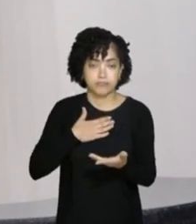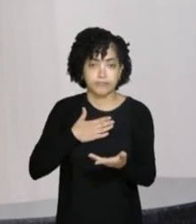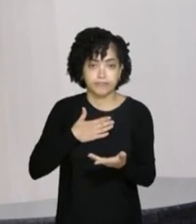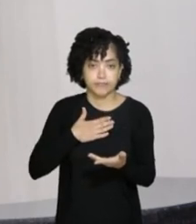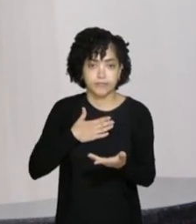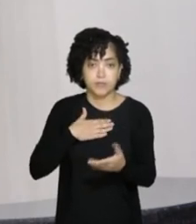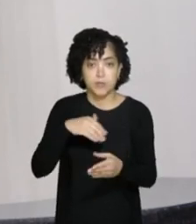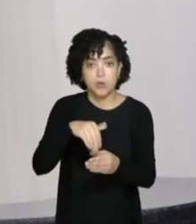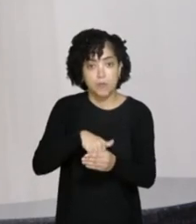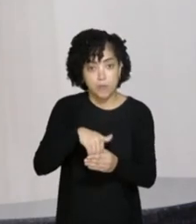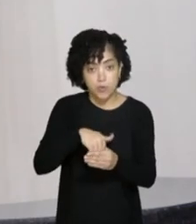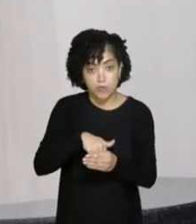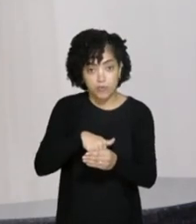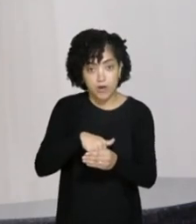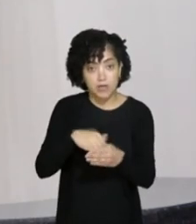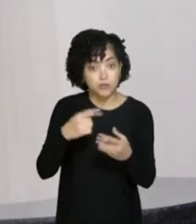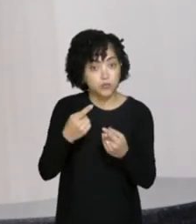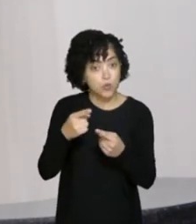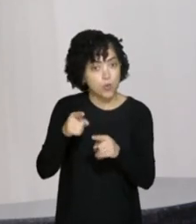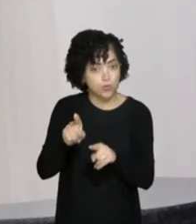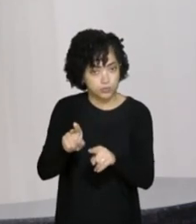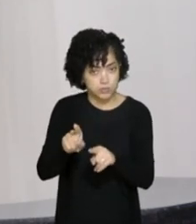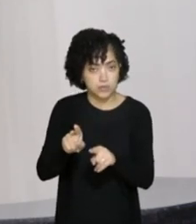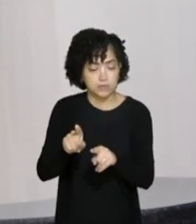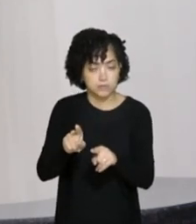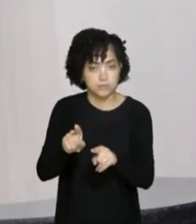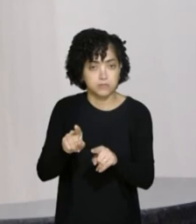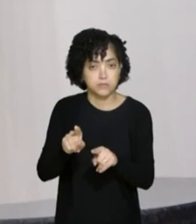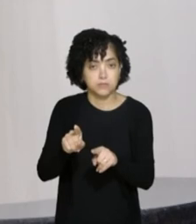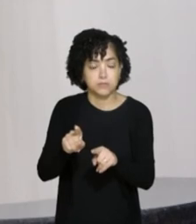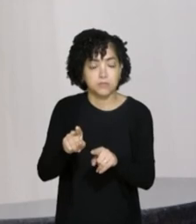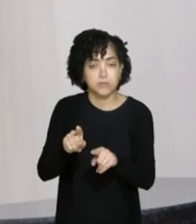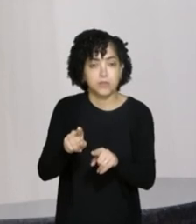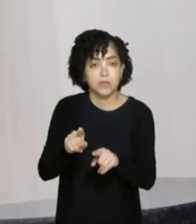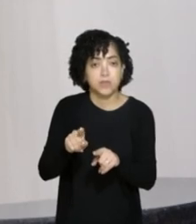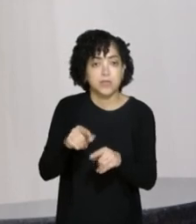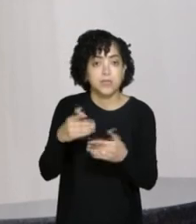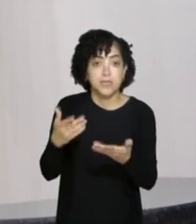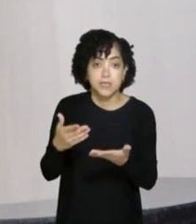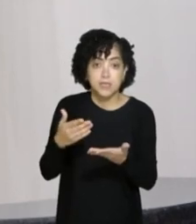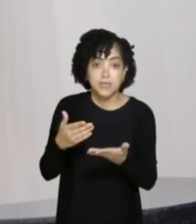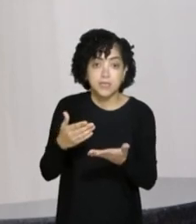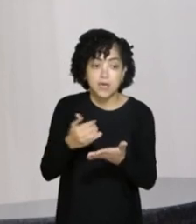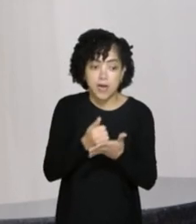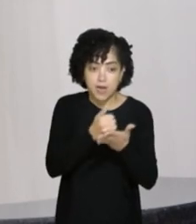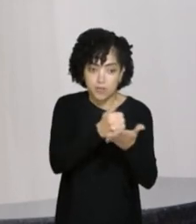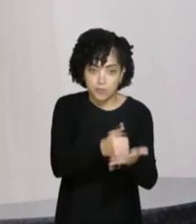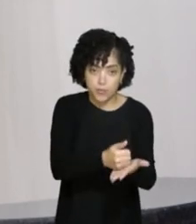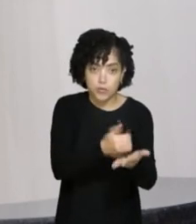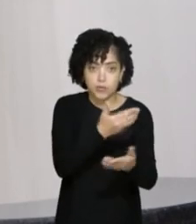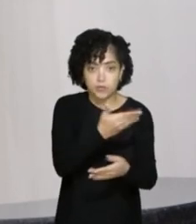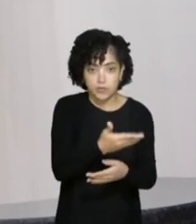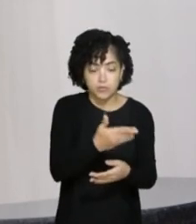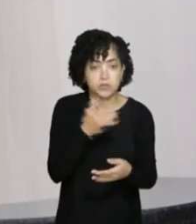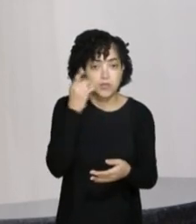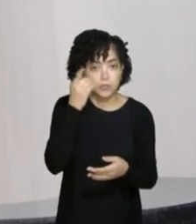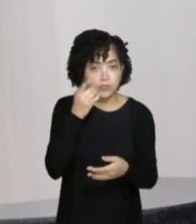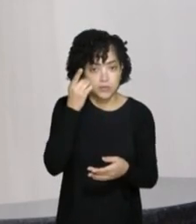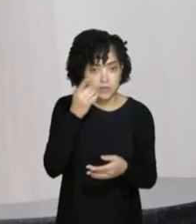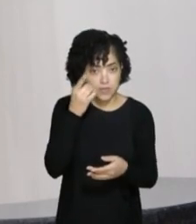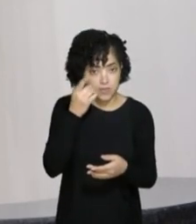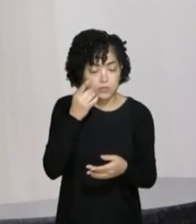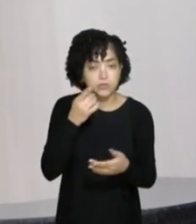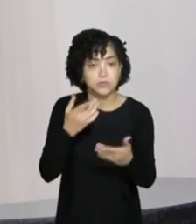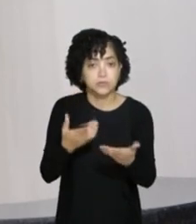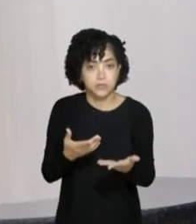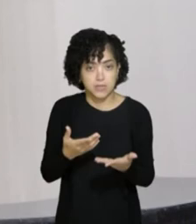voto contrário a essa iniciativa e apoio ao deputado Darcy, nosso colega, que